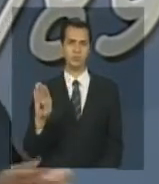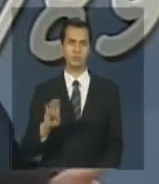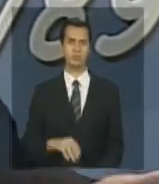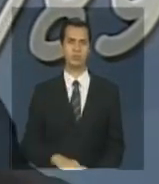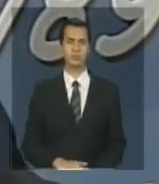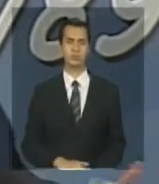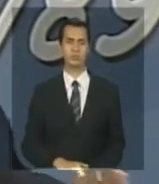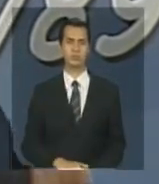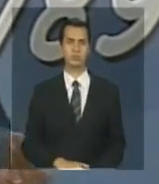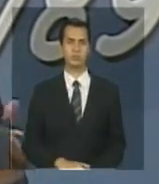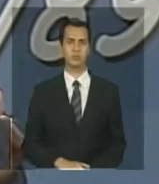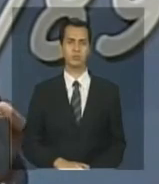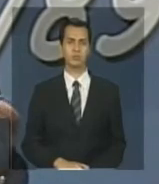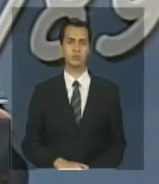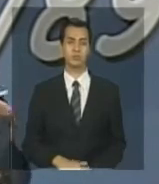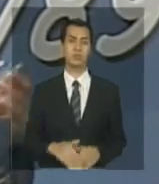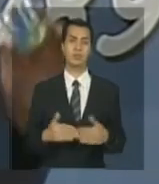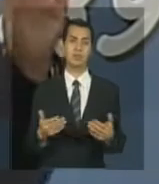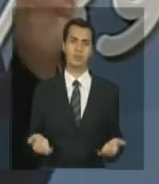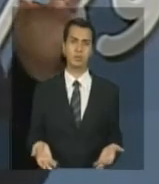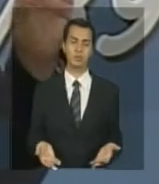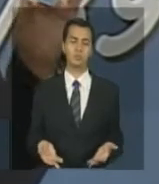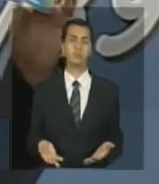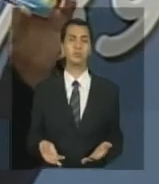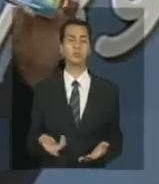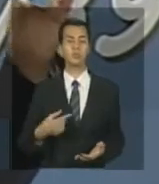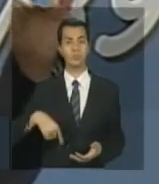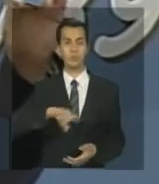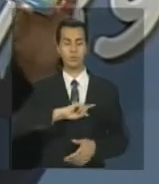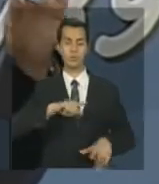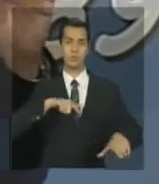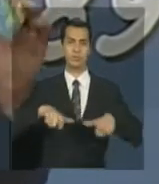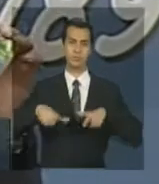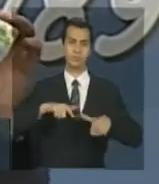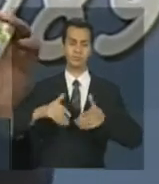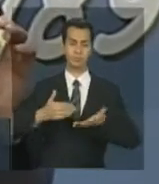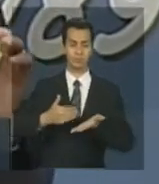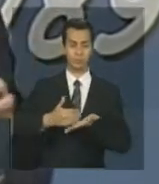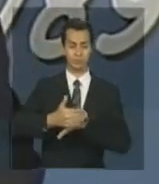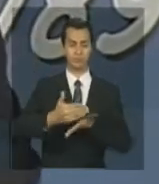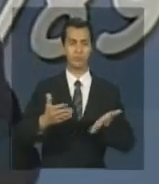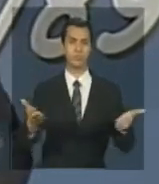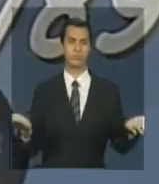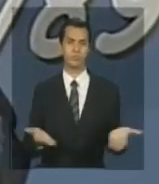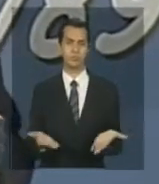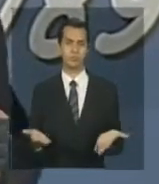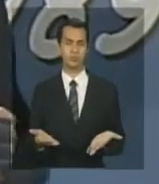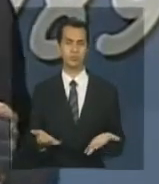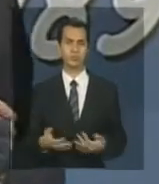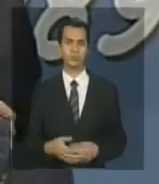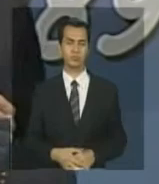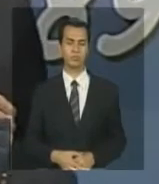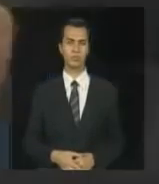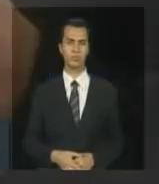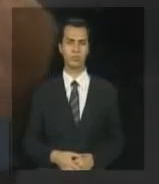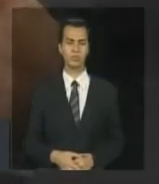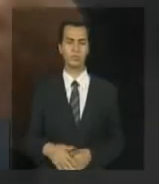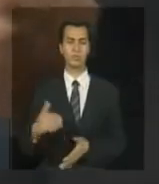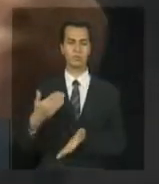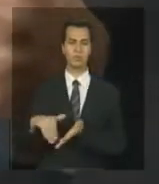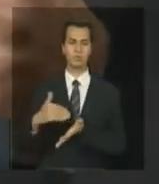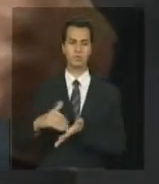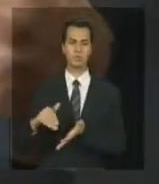vai ficar definido então o trabalho que nós vamos começar a fazer com o apoio da